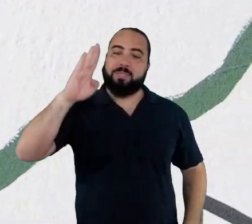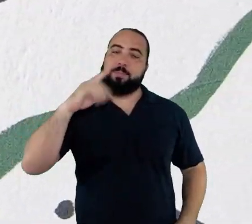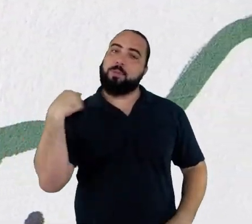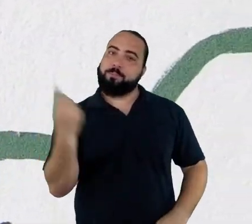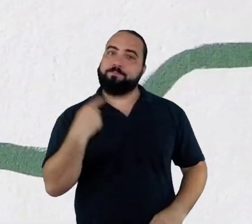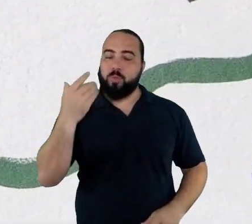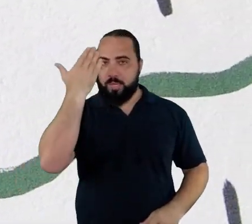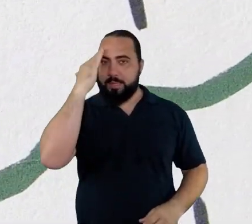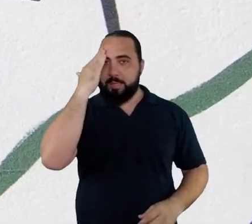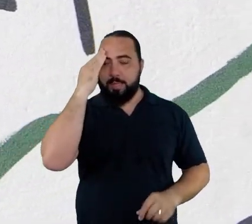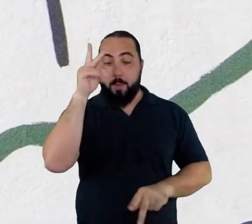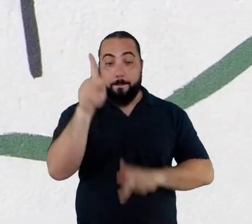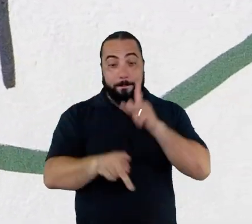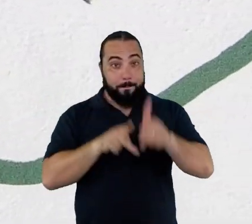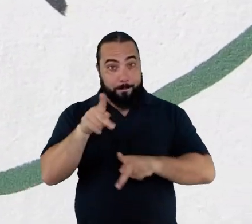entender que o povo